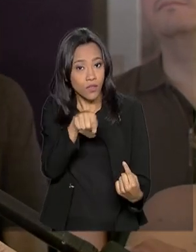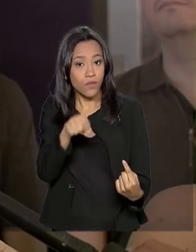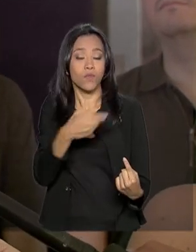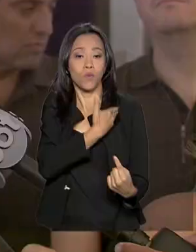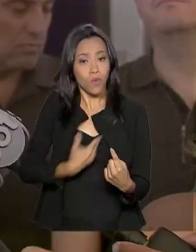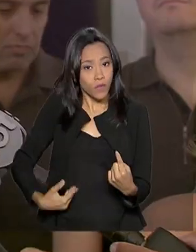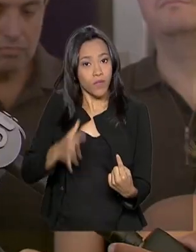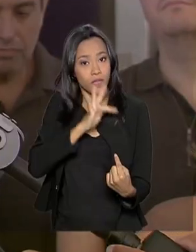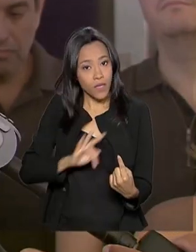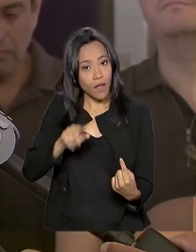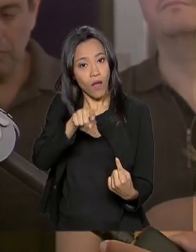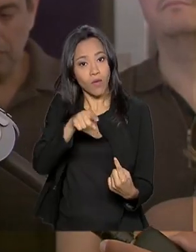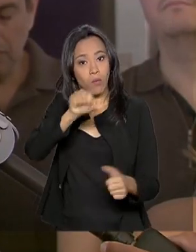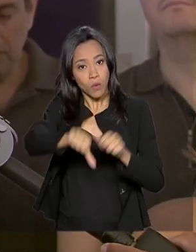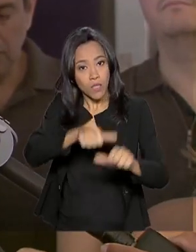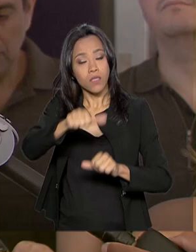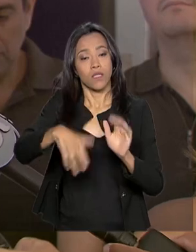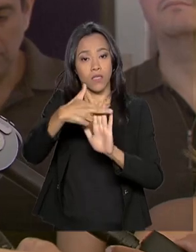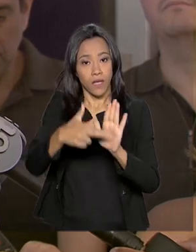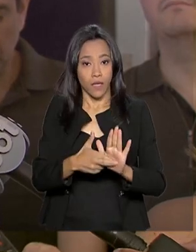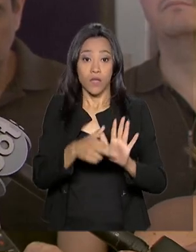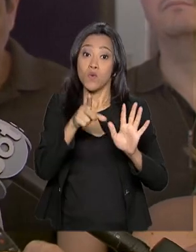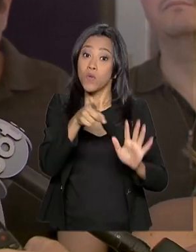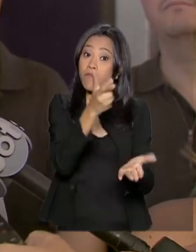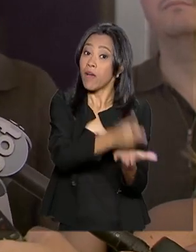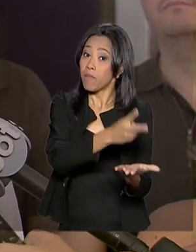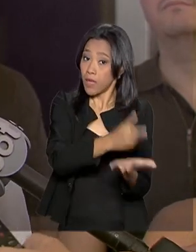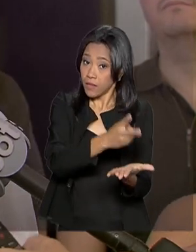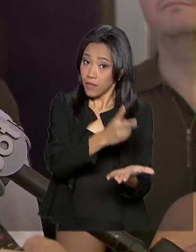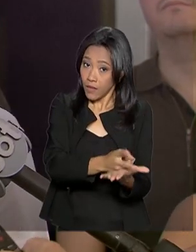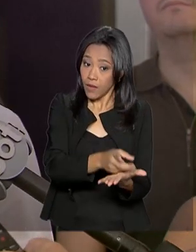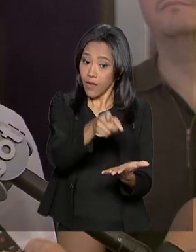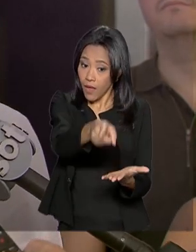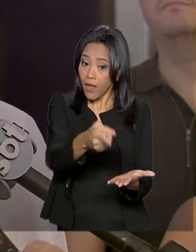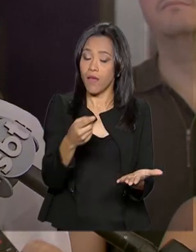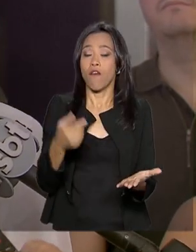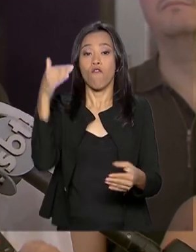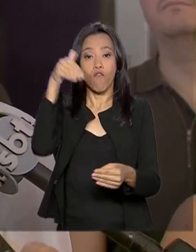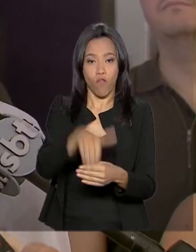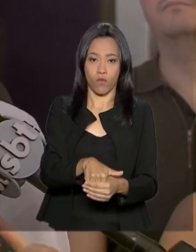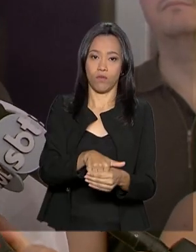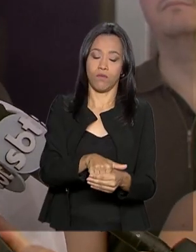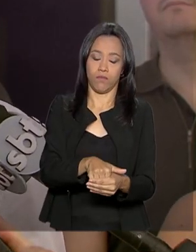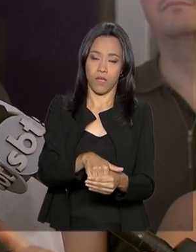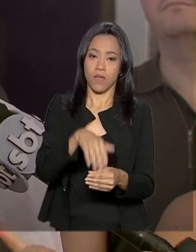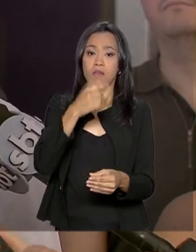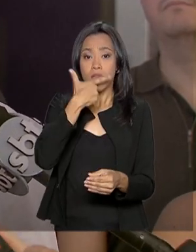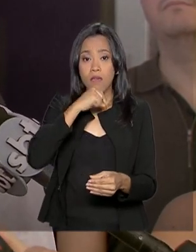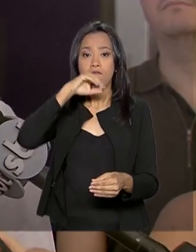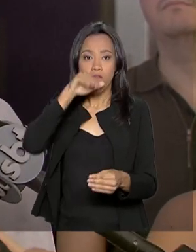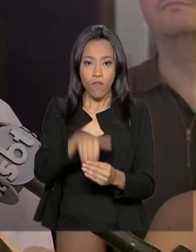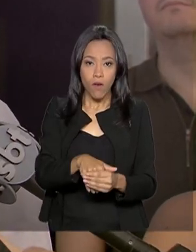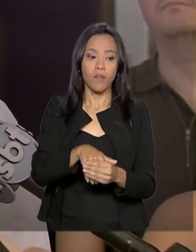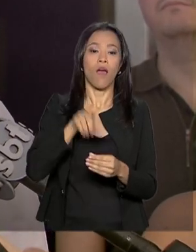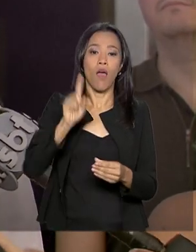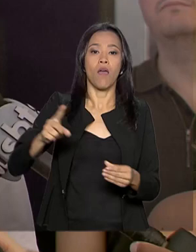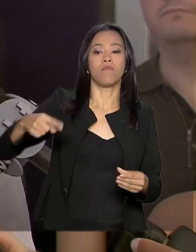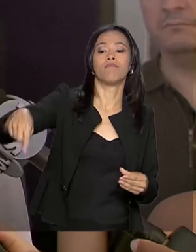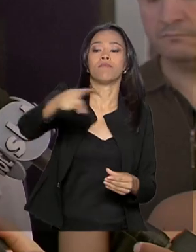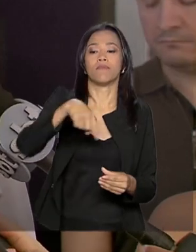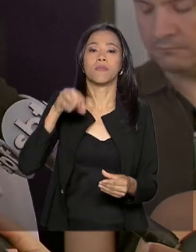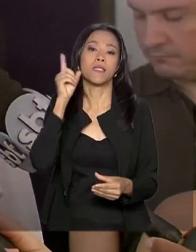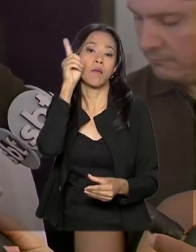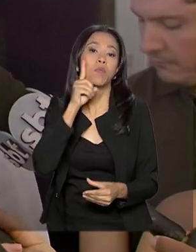governo federal. O que vai manter ou não são os votos. E quem tem votos são os deputados e nós precisamos